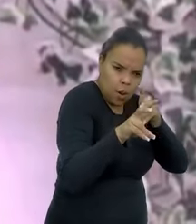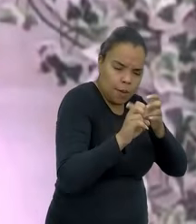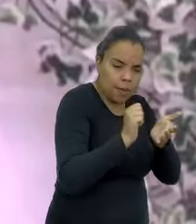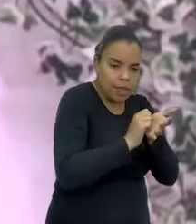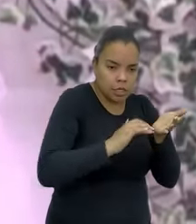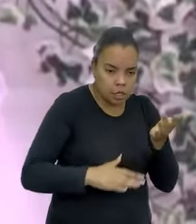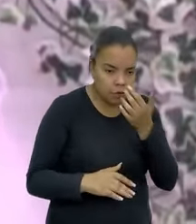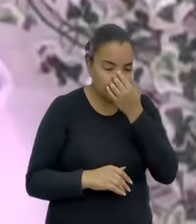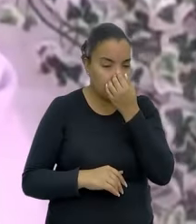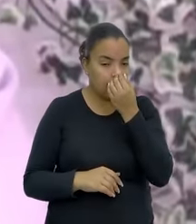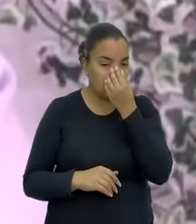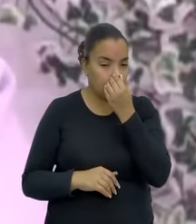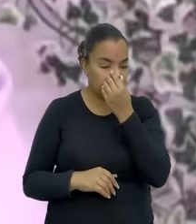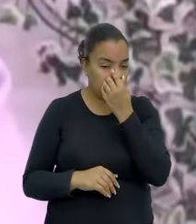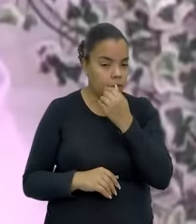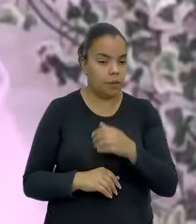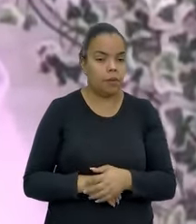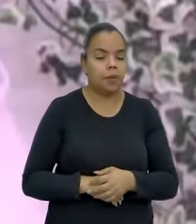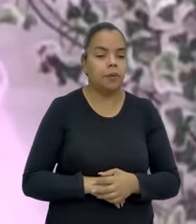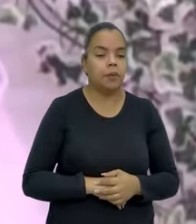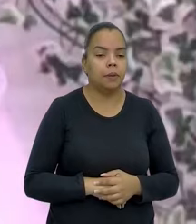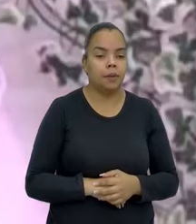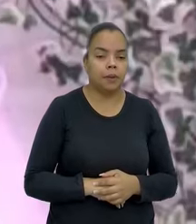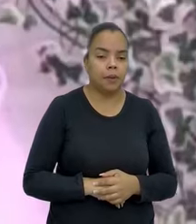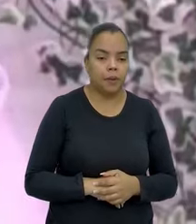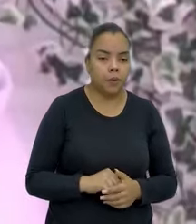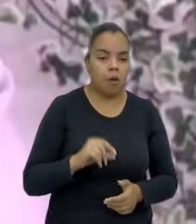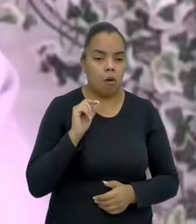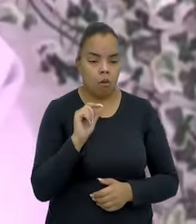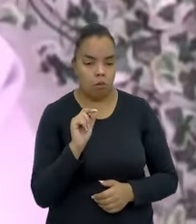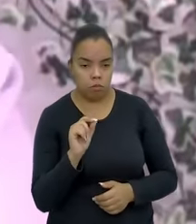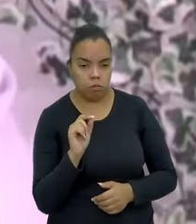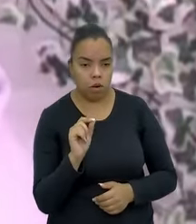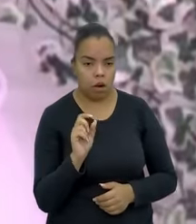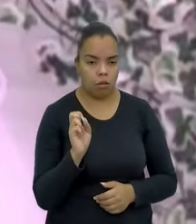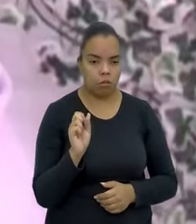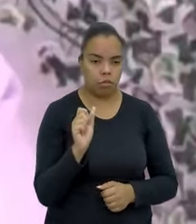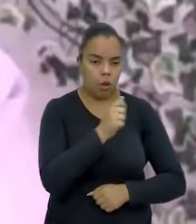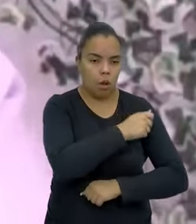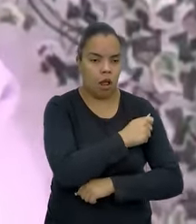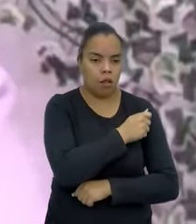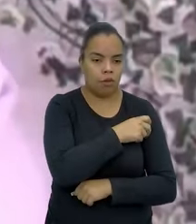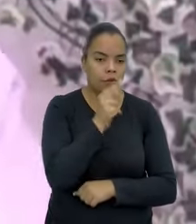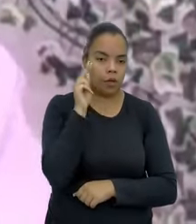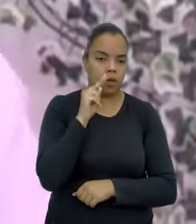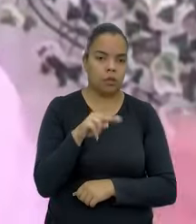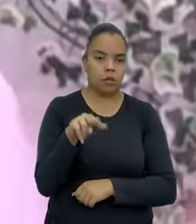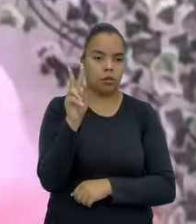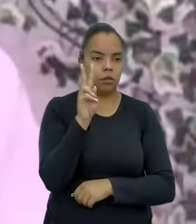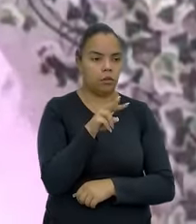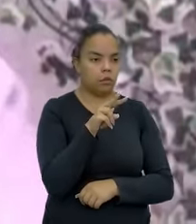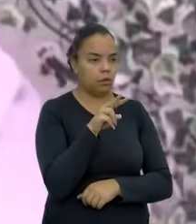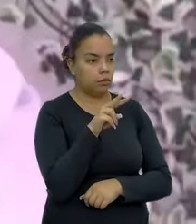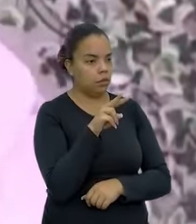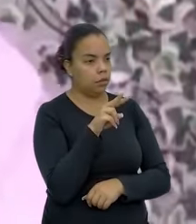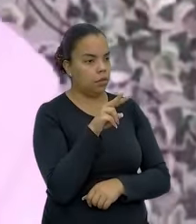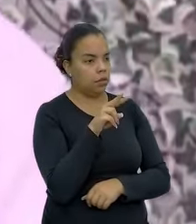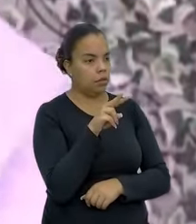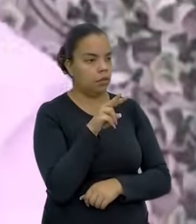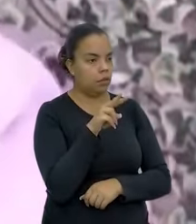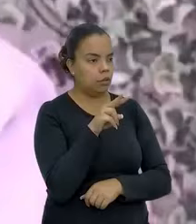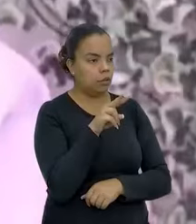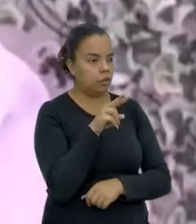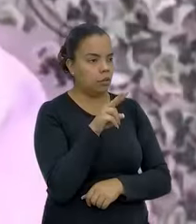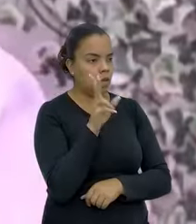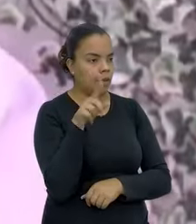cima das atividades ao invés daquelas situações onde o aluno fica olhando no quadro e ele se distrai com